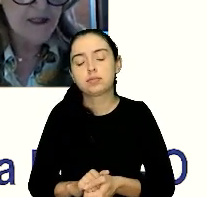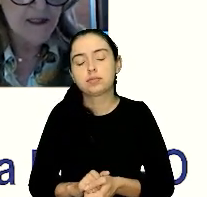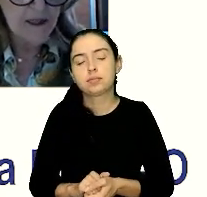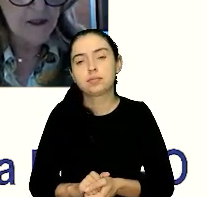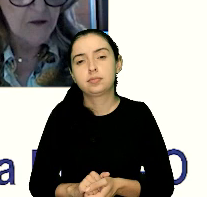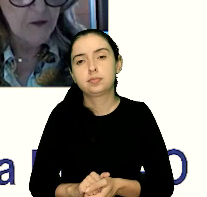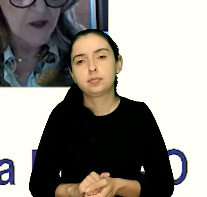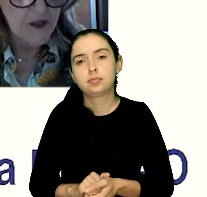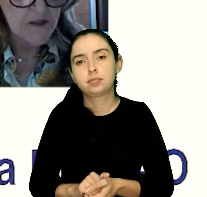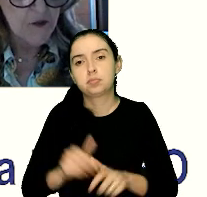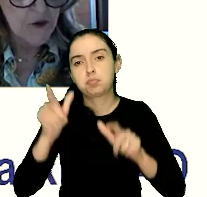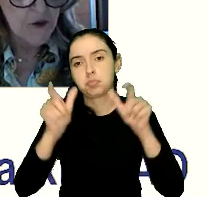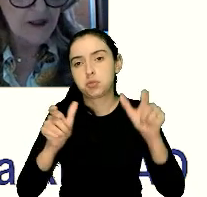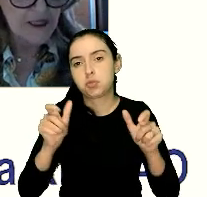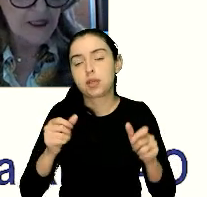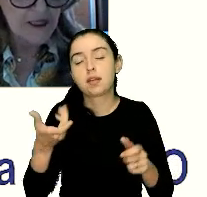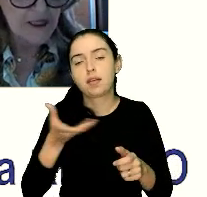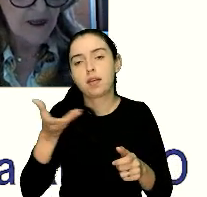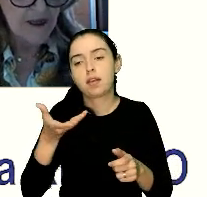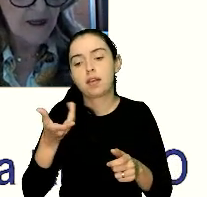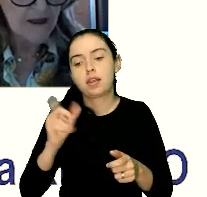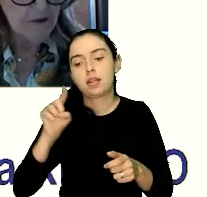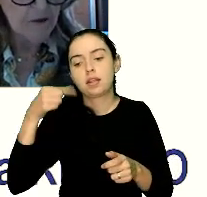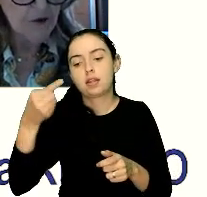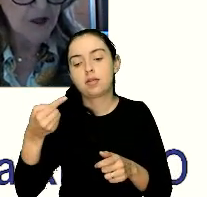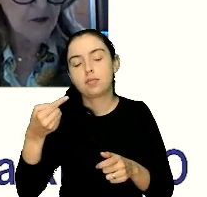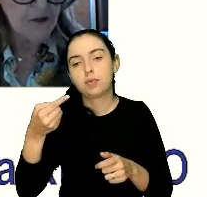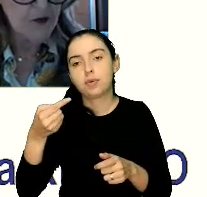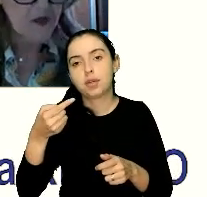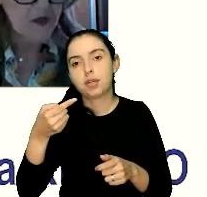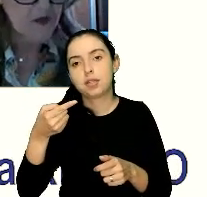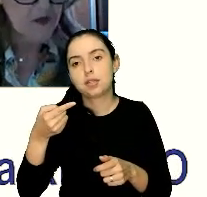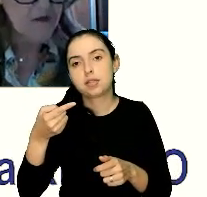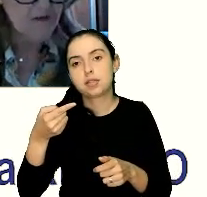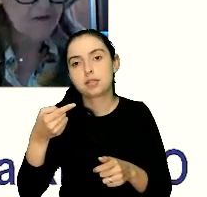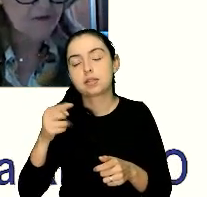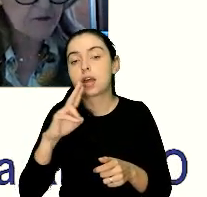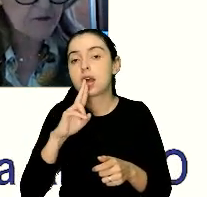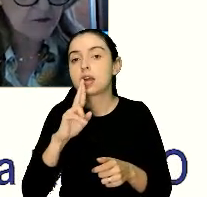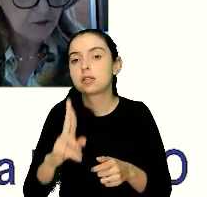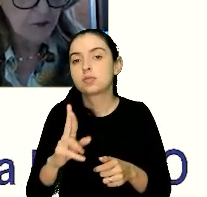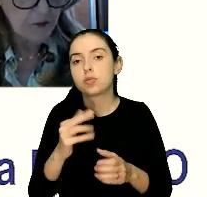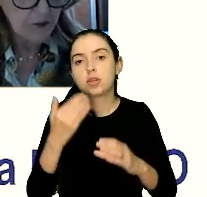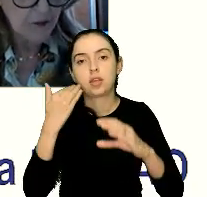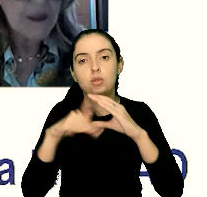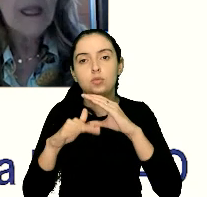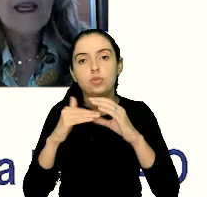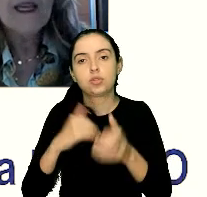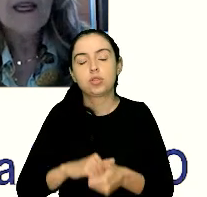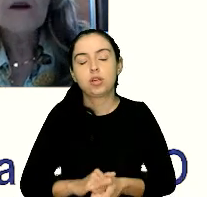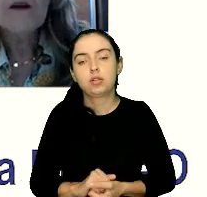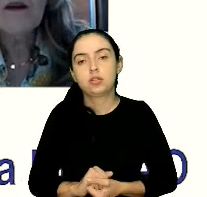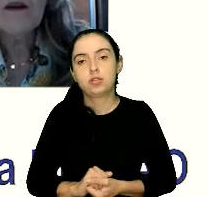para quem quiser depois poder poder respondendo, né?